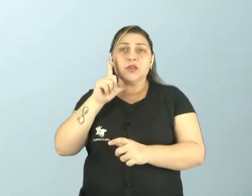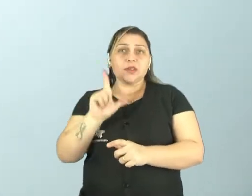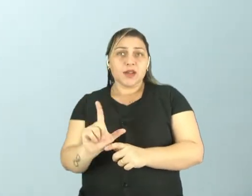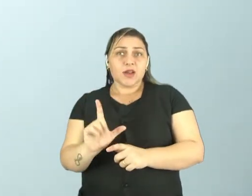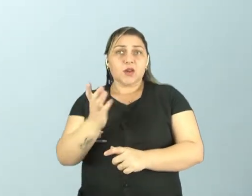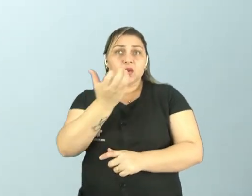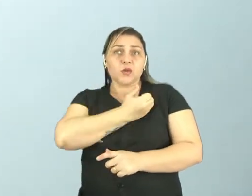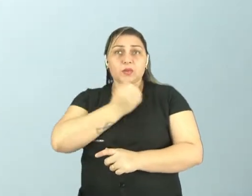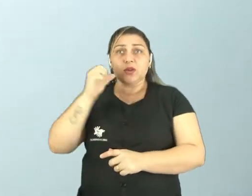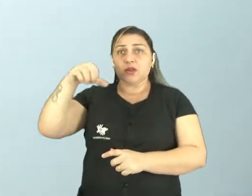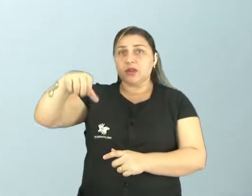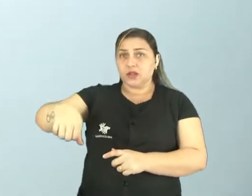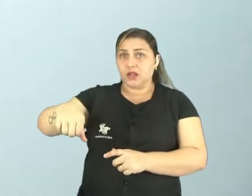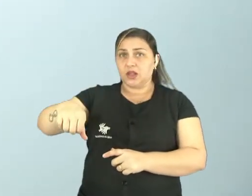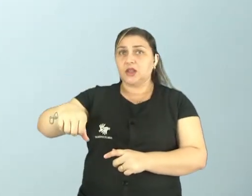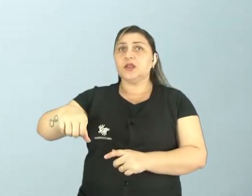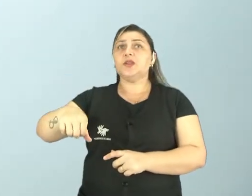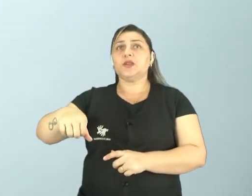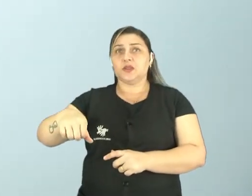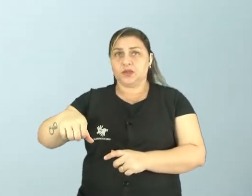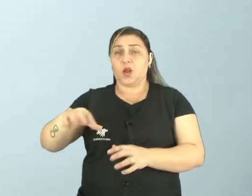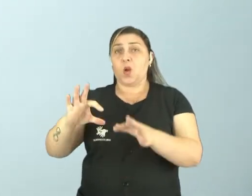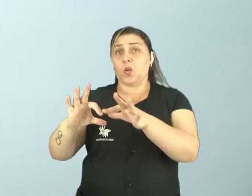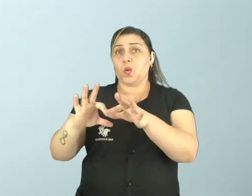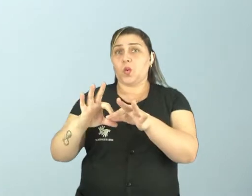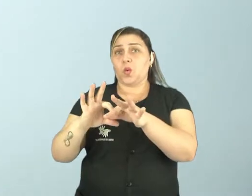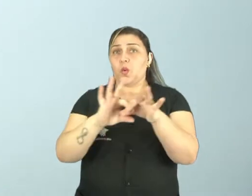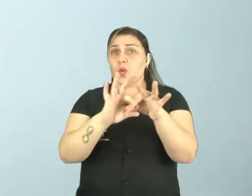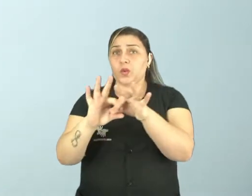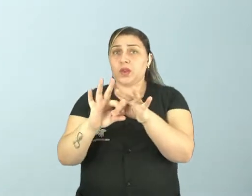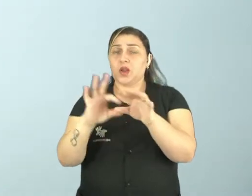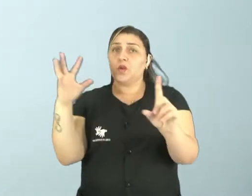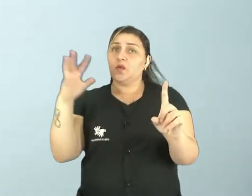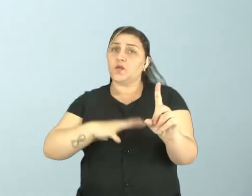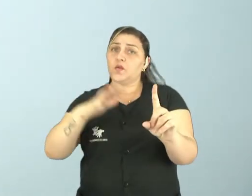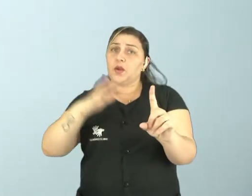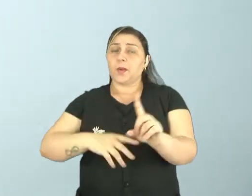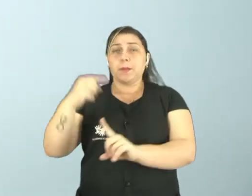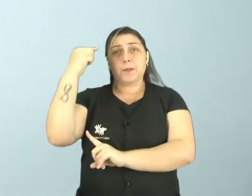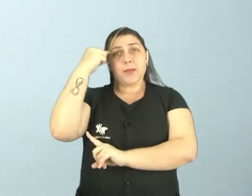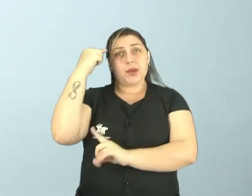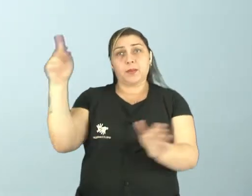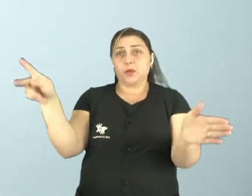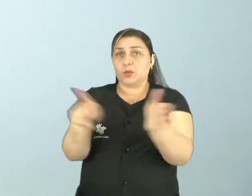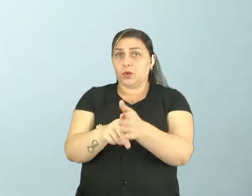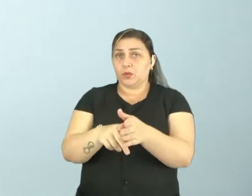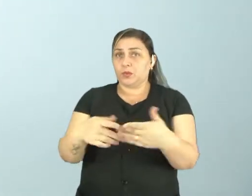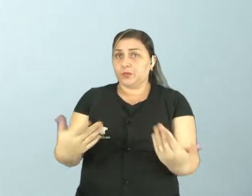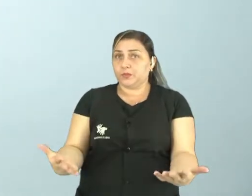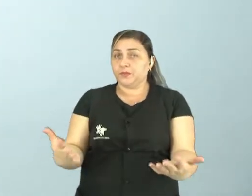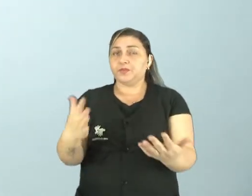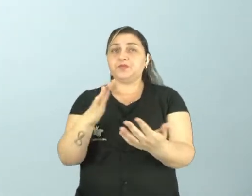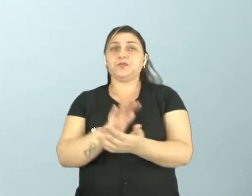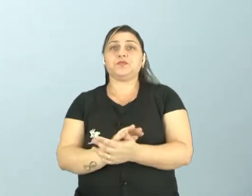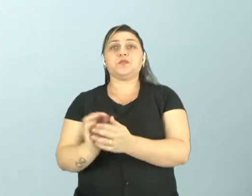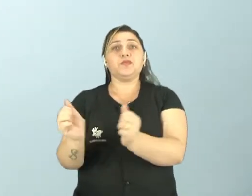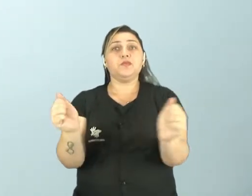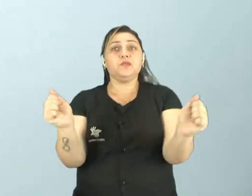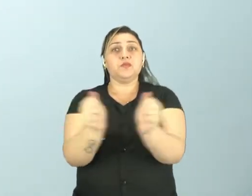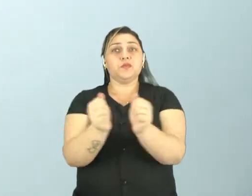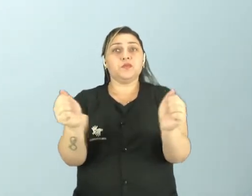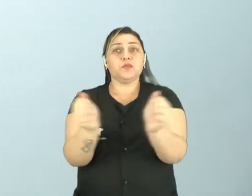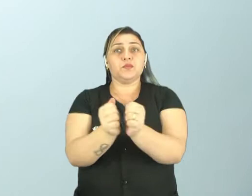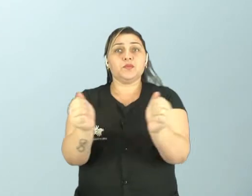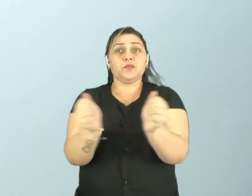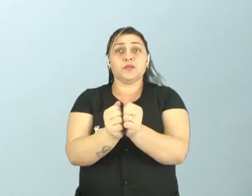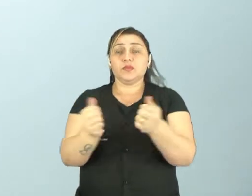ali as condições de produção, o contexto, aquilo que influencia o pensamento dele. Bom, vamos juntar então essas discussões